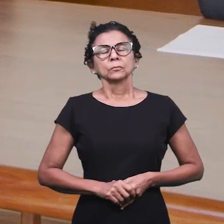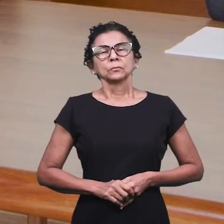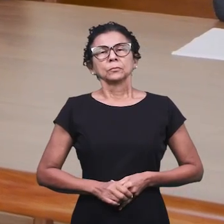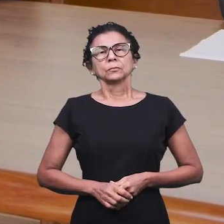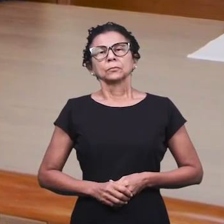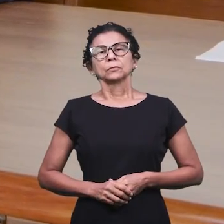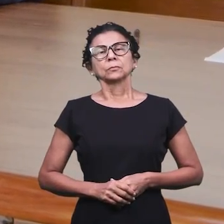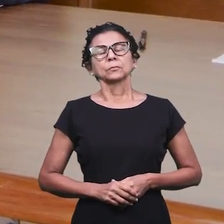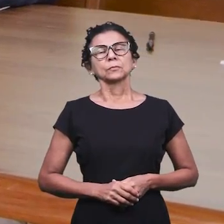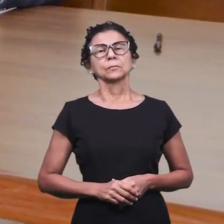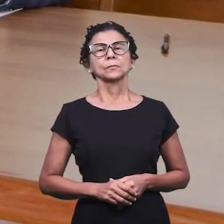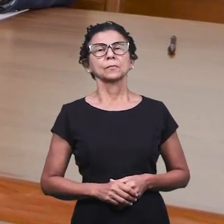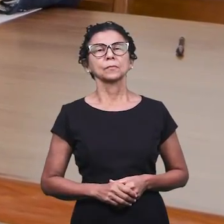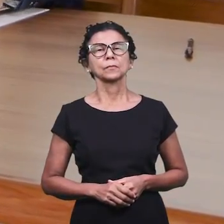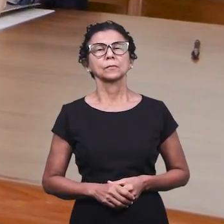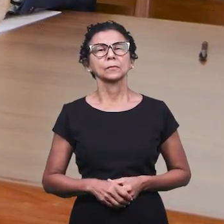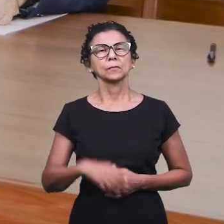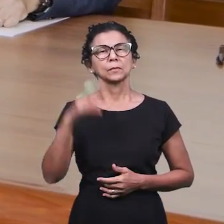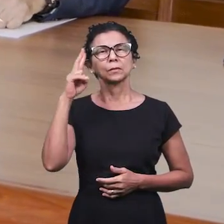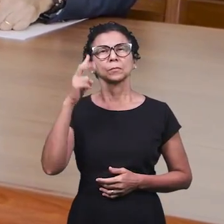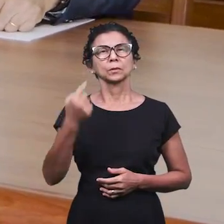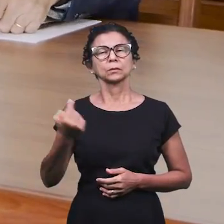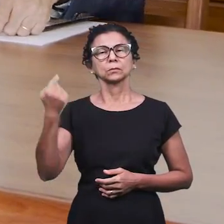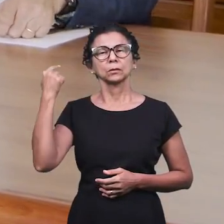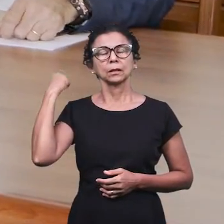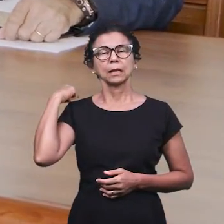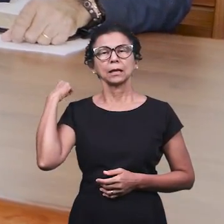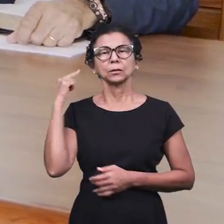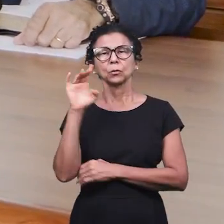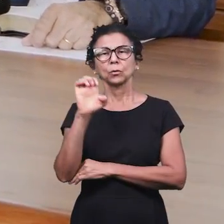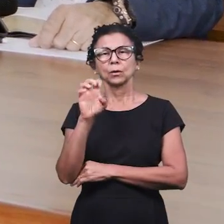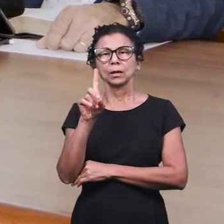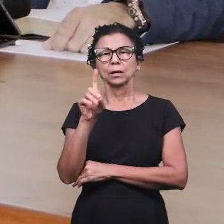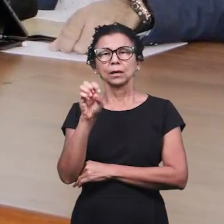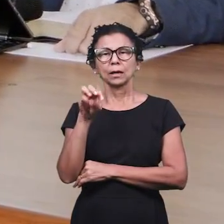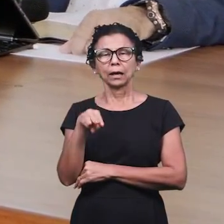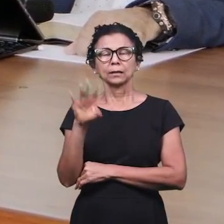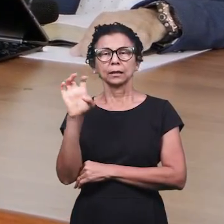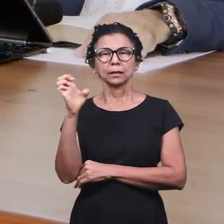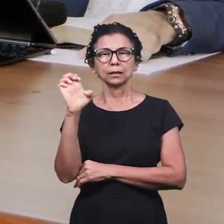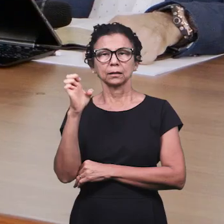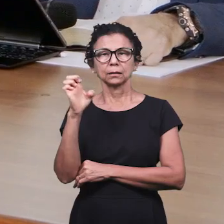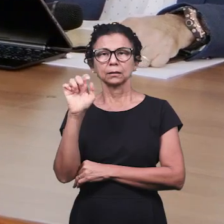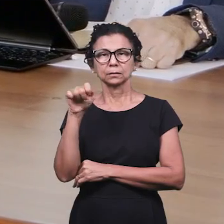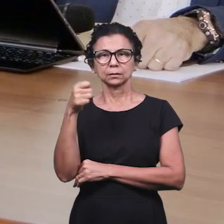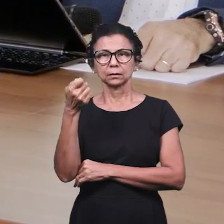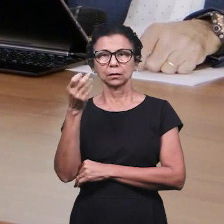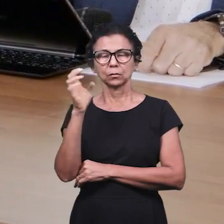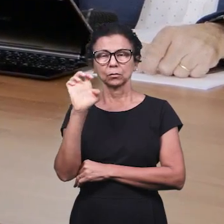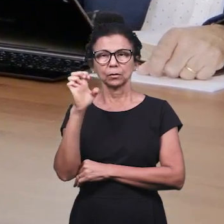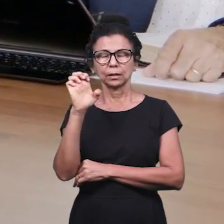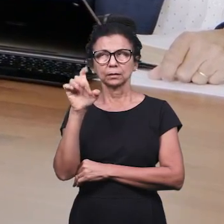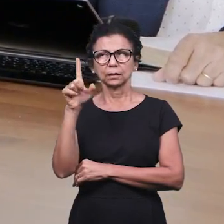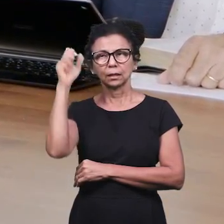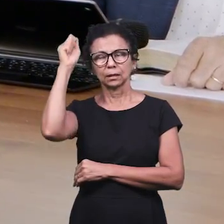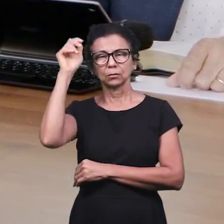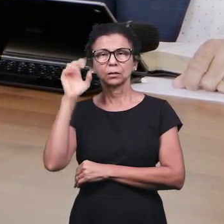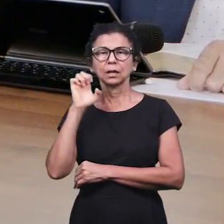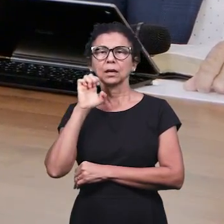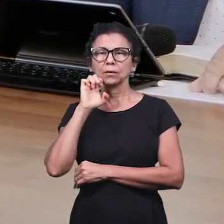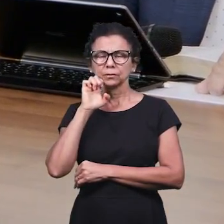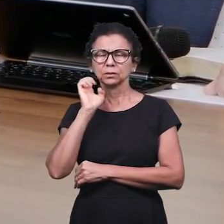Éden, né, quando Caim e Abel ali, Caim matou Abel. Agora, nós vemos esse ataque, lembrando de Moisés, no